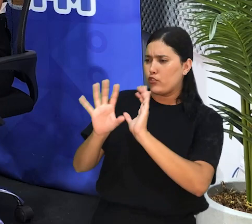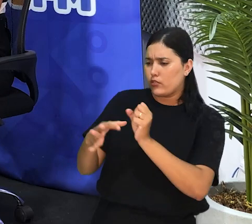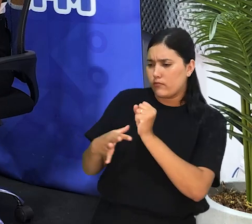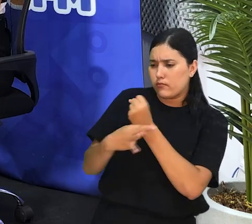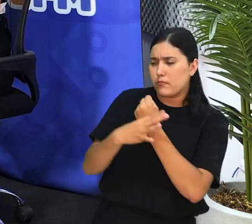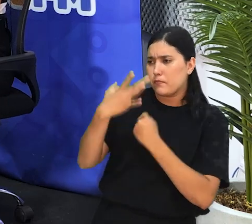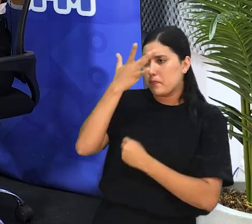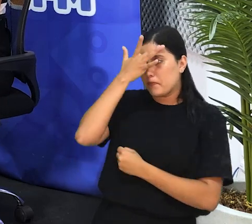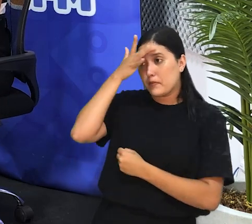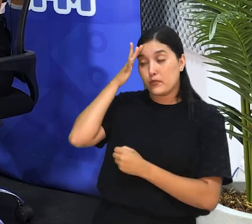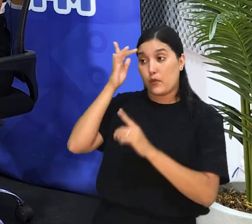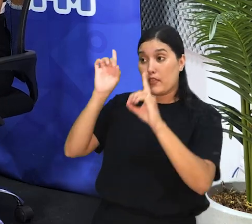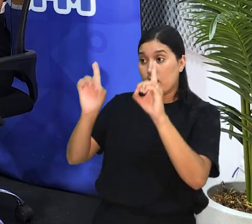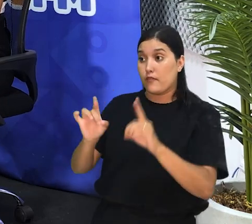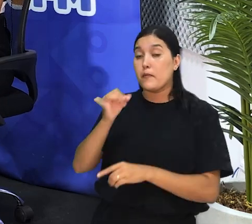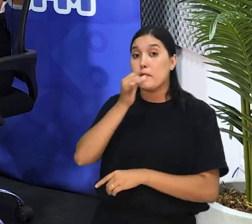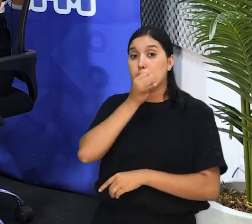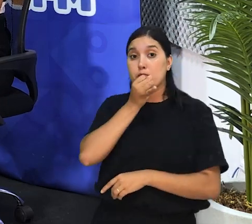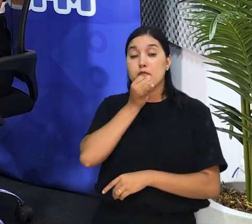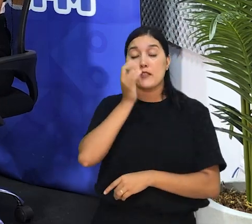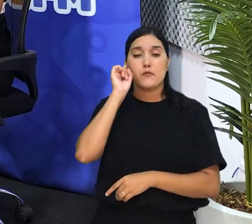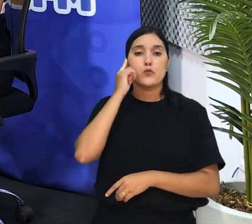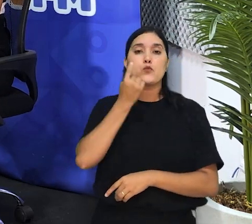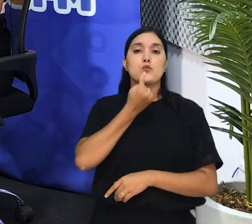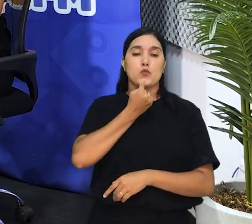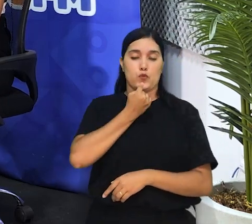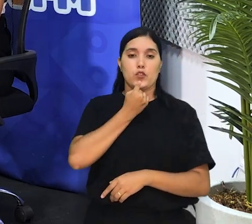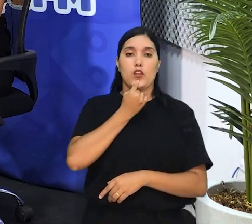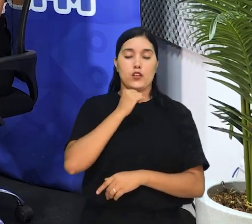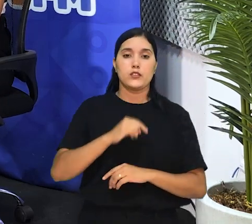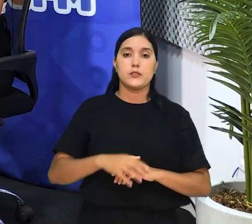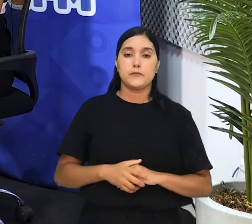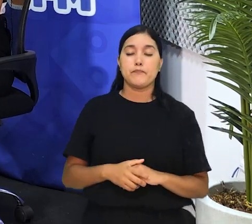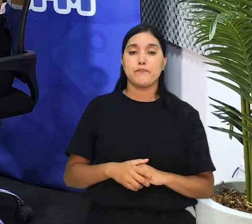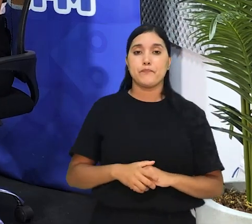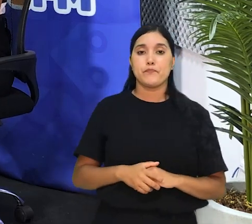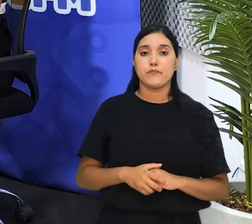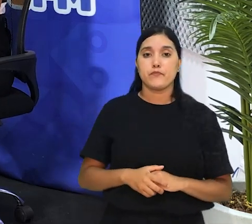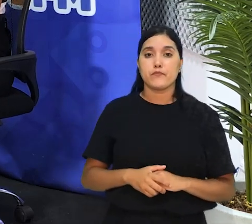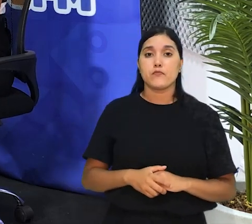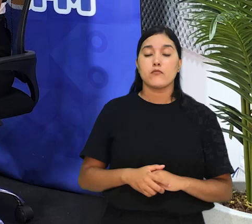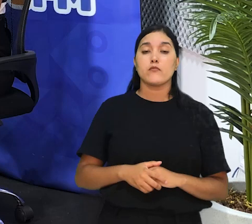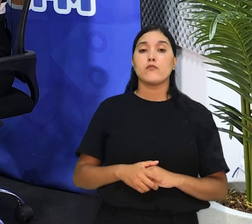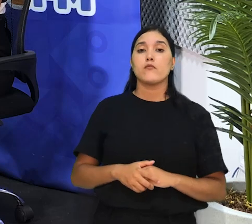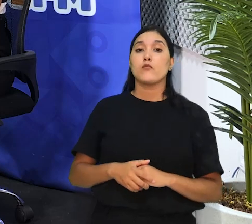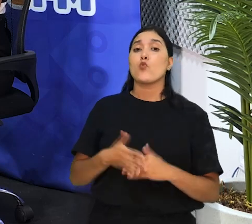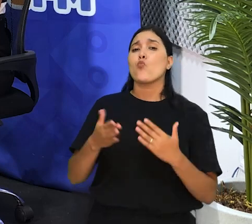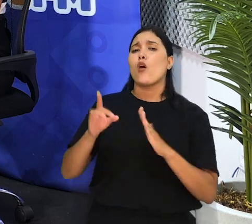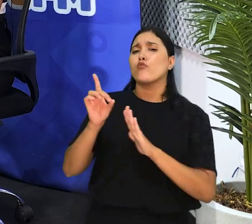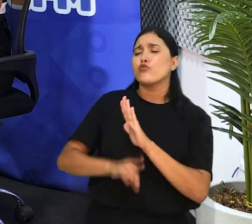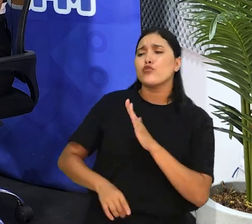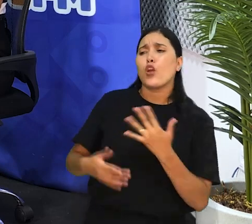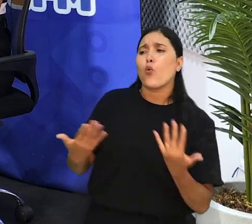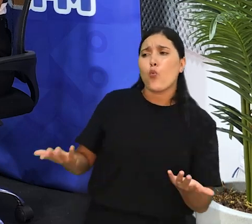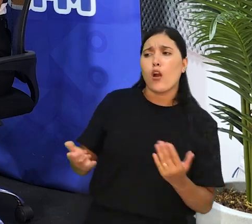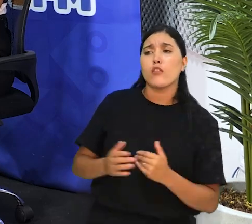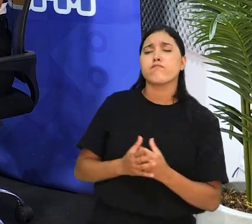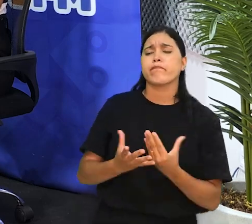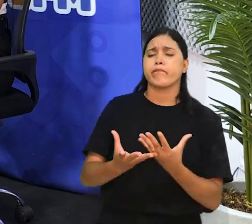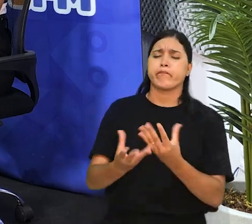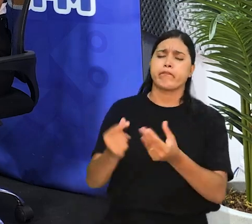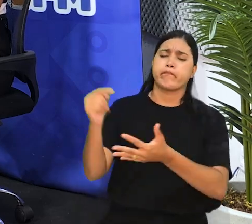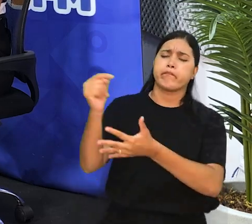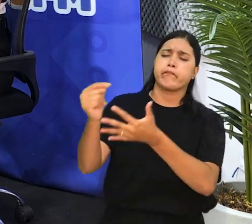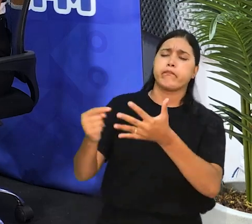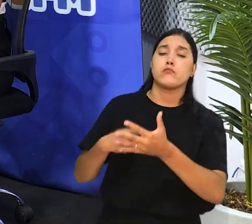pessoa com deficiência. No caso, a surdez é uma delas. E quais seriam, né? Muitos, na